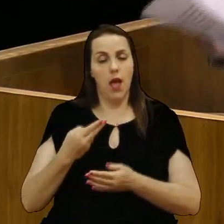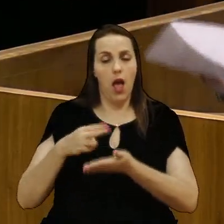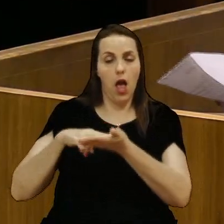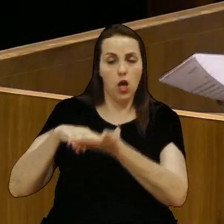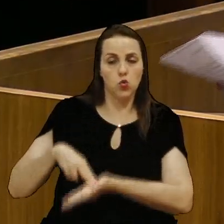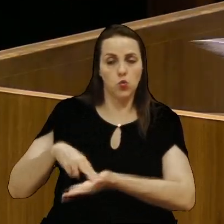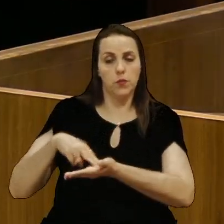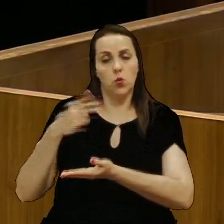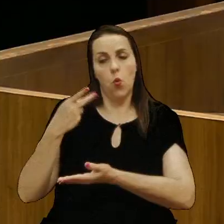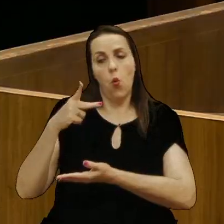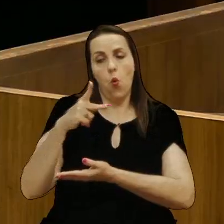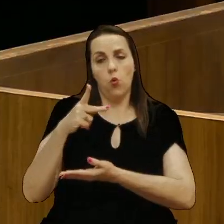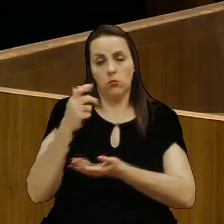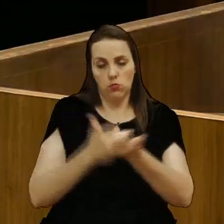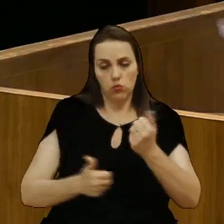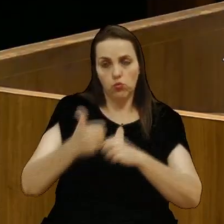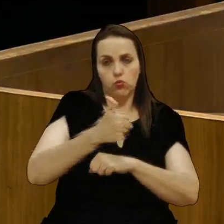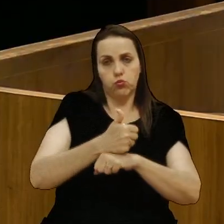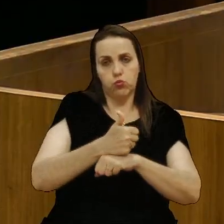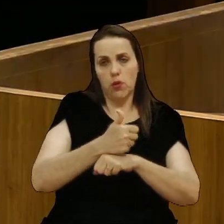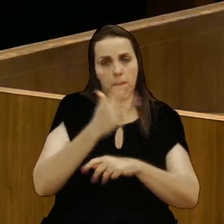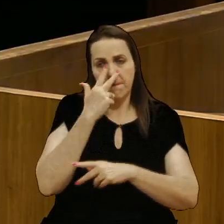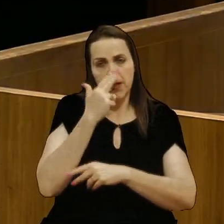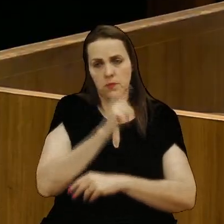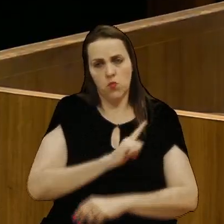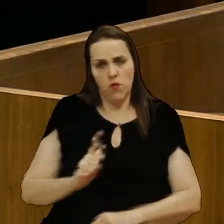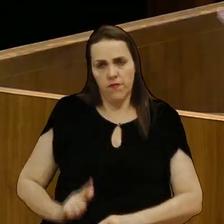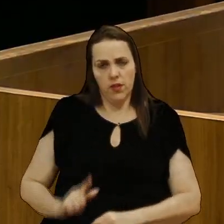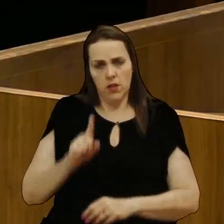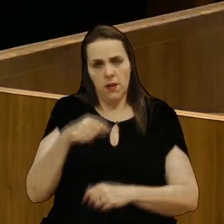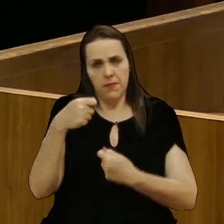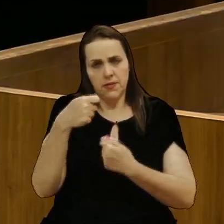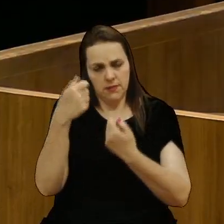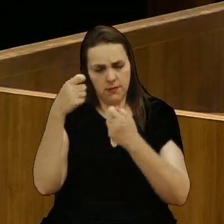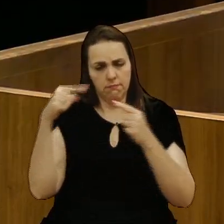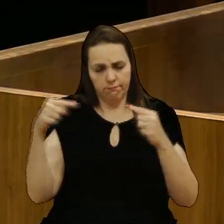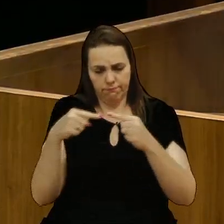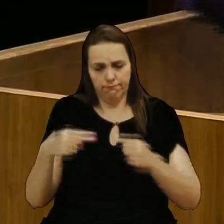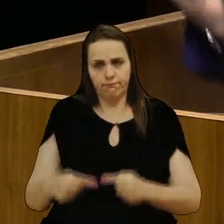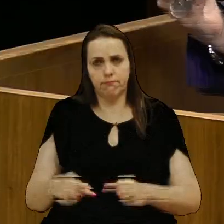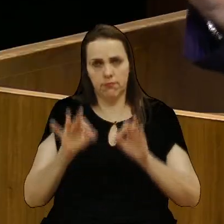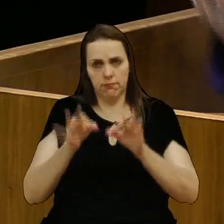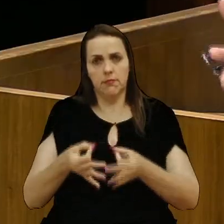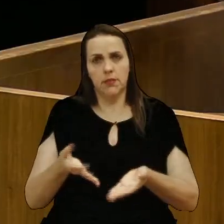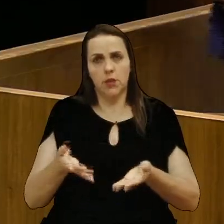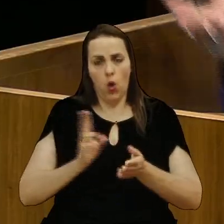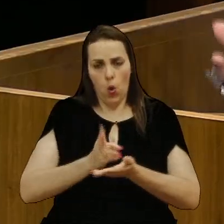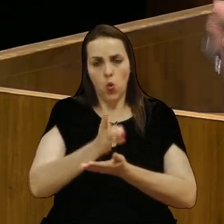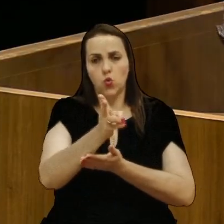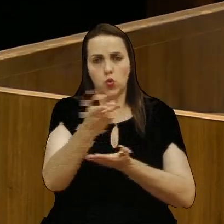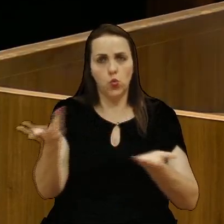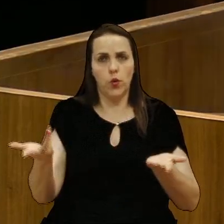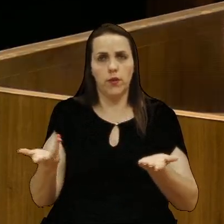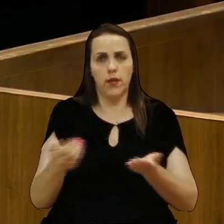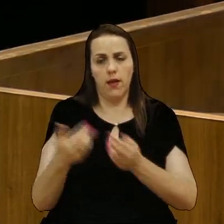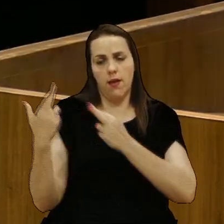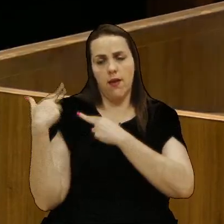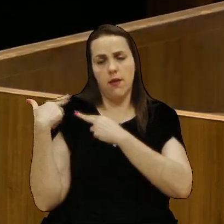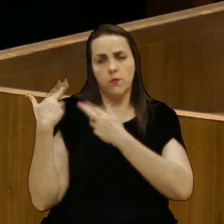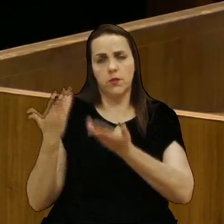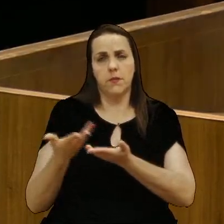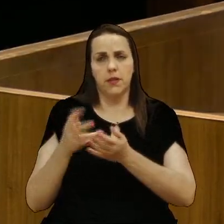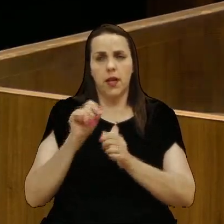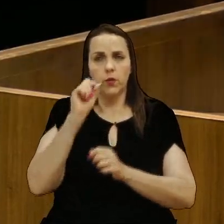outra pessoa, que é do mesmo governo, ele tem sim que manter a continuidade e tem que se responsabilizar por que